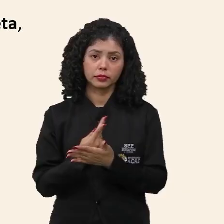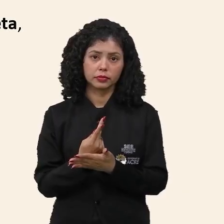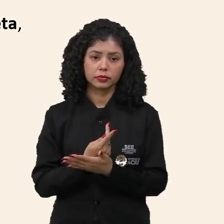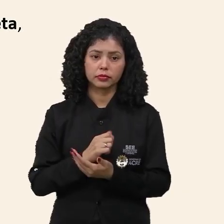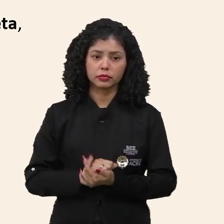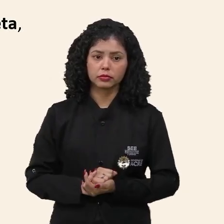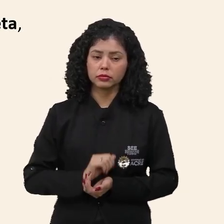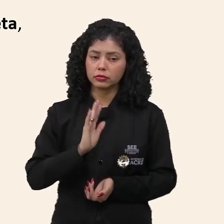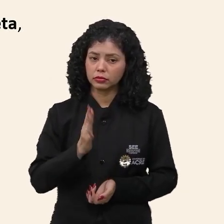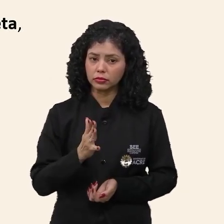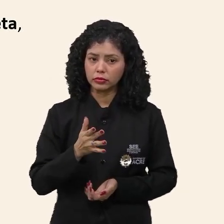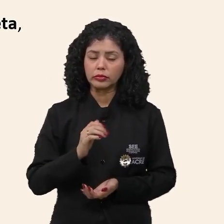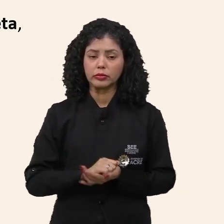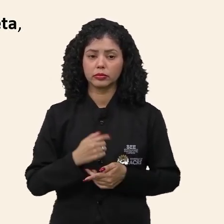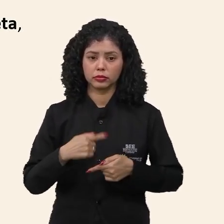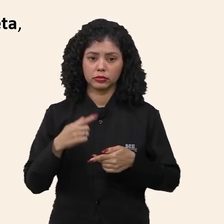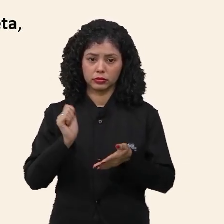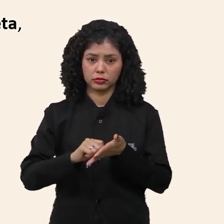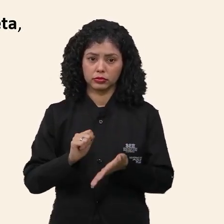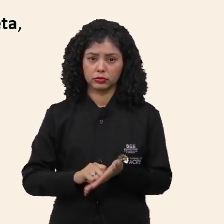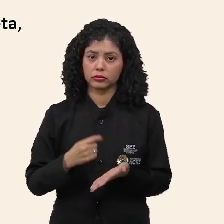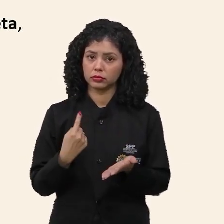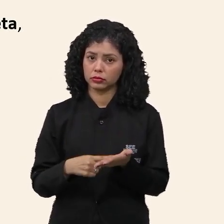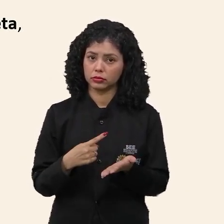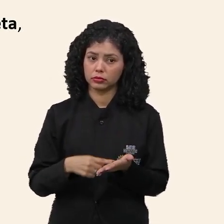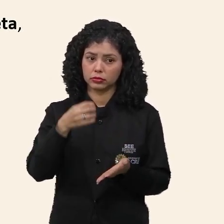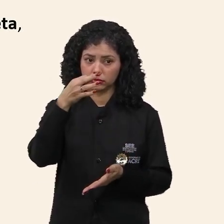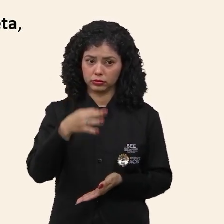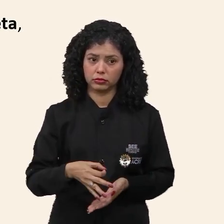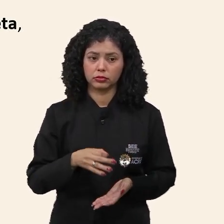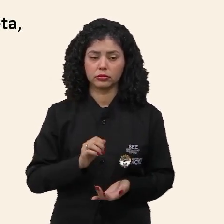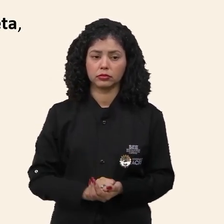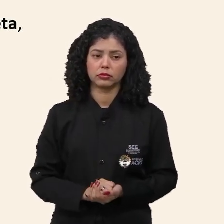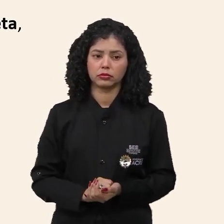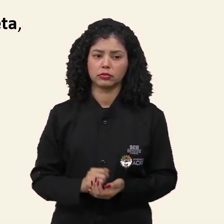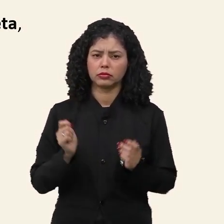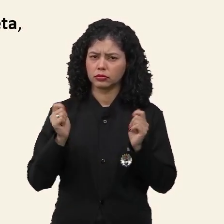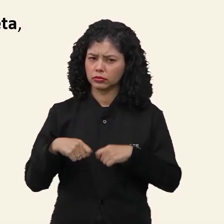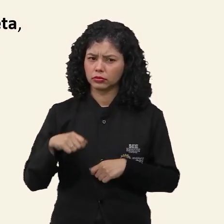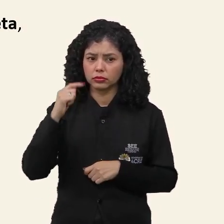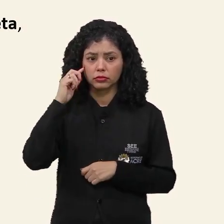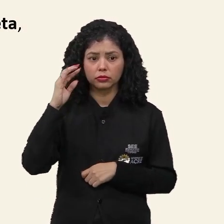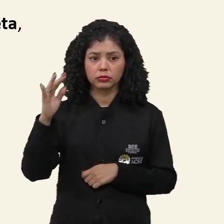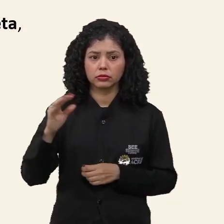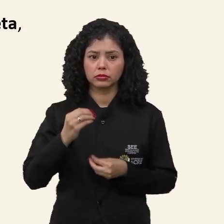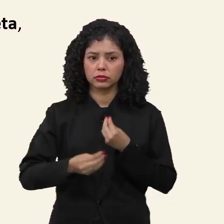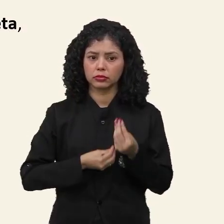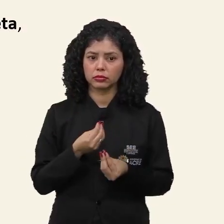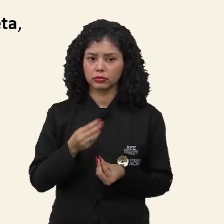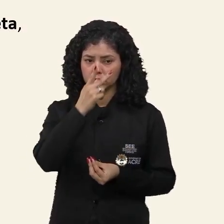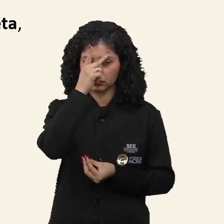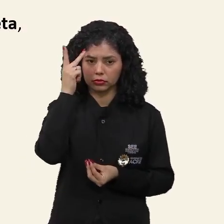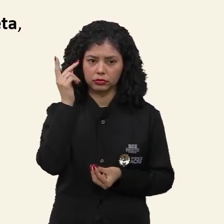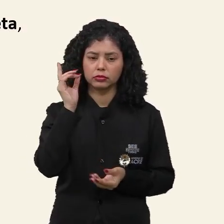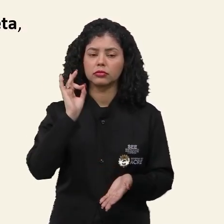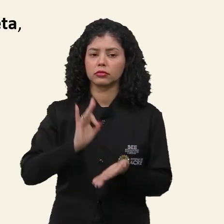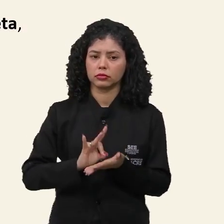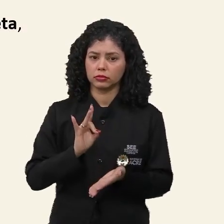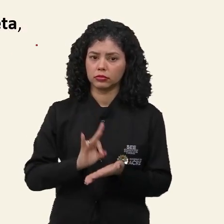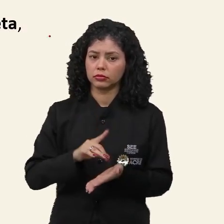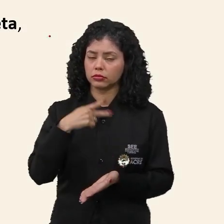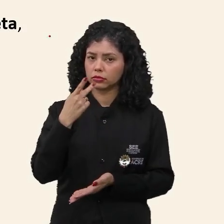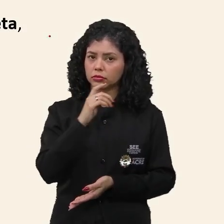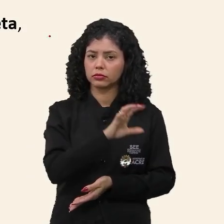errada. Já a gramática descritiva, ela considera correta, pois reflete a forma como muitas